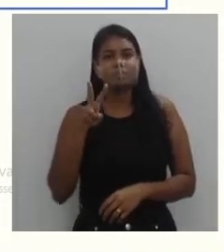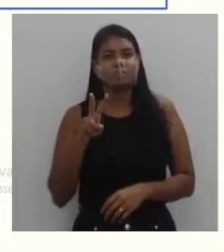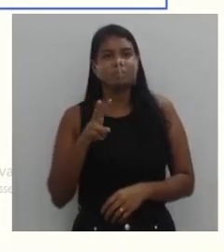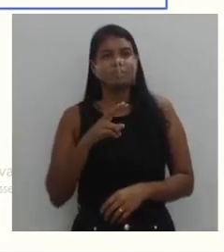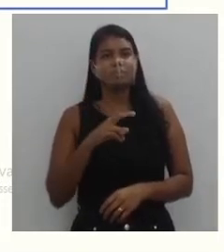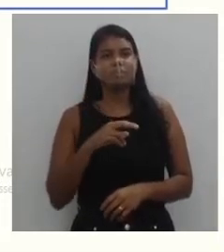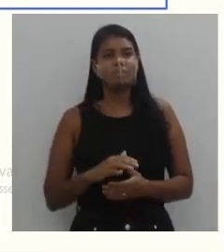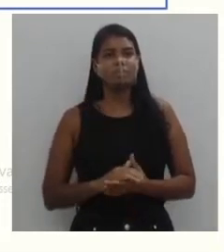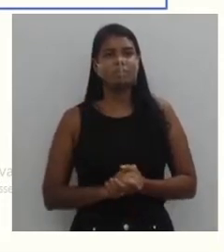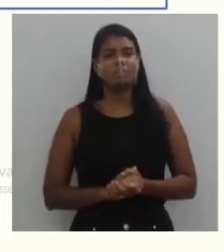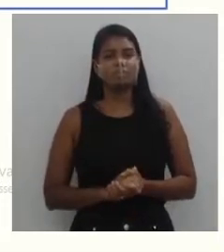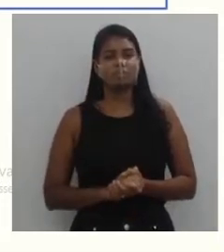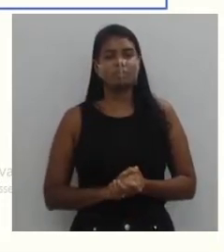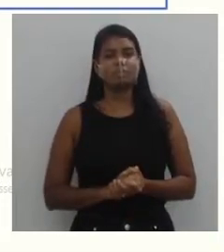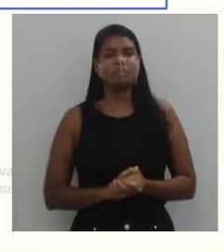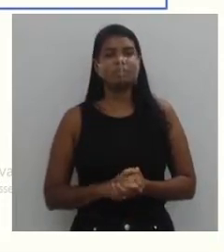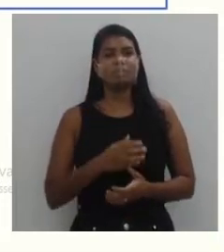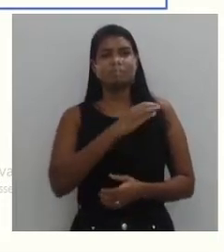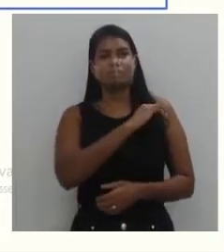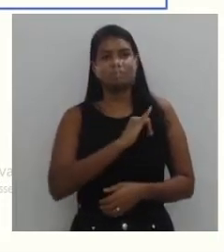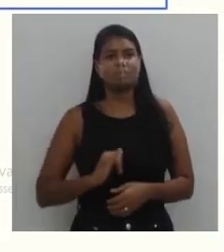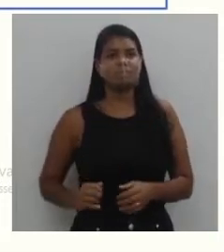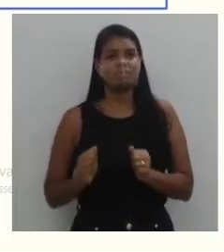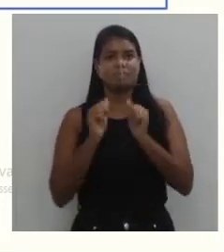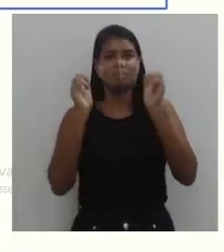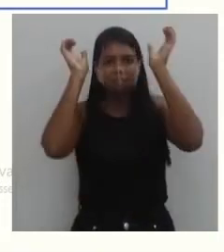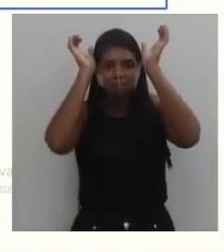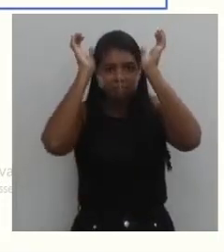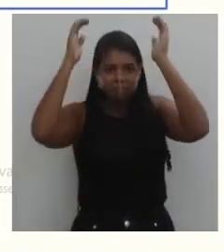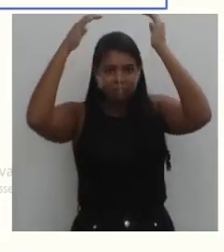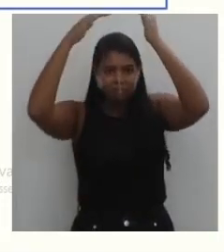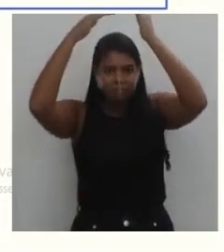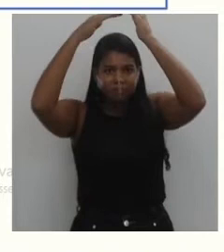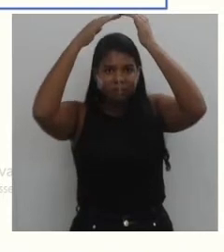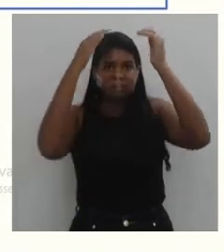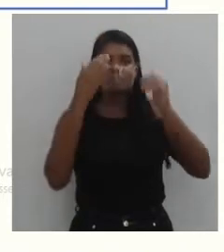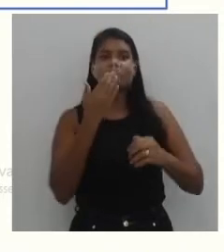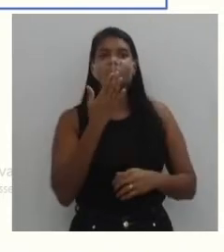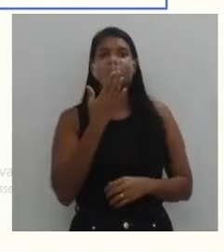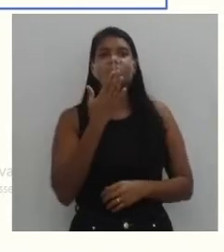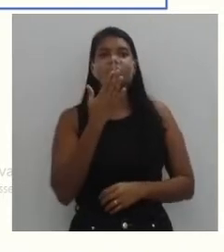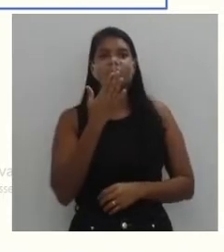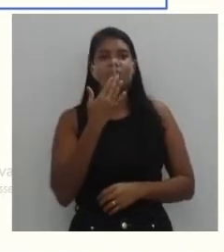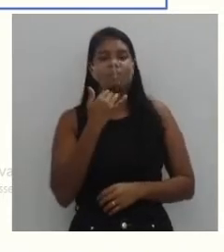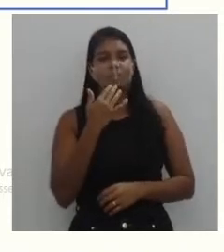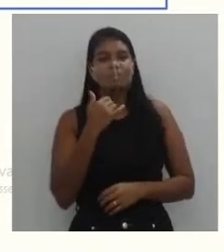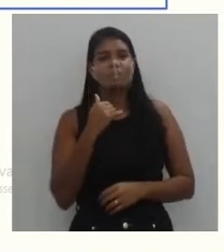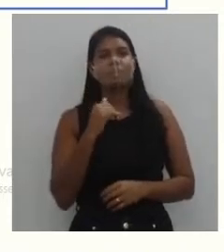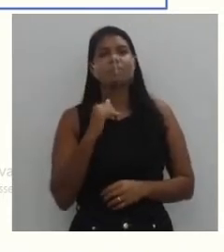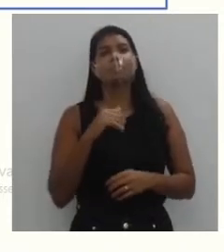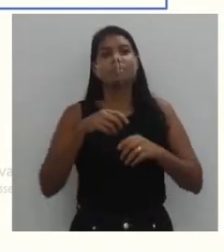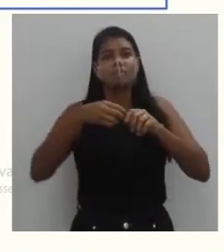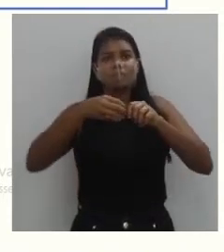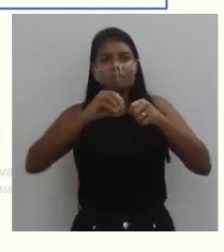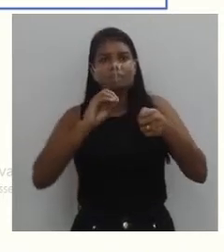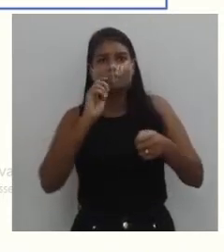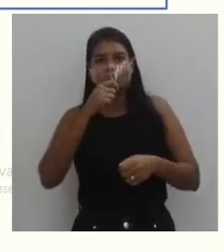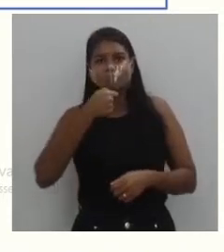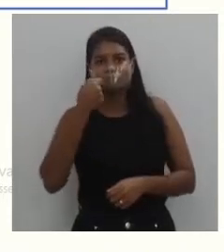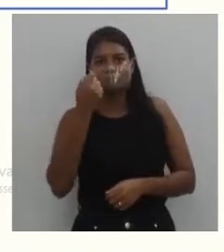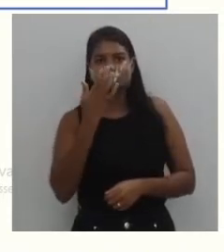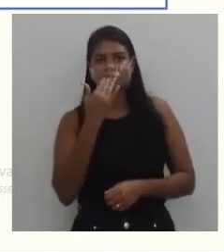o imperador, juntamente com o Papa, estão comungando, jantando, ou seja, a partilha,